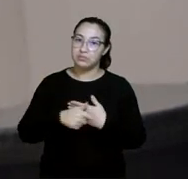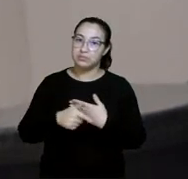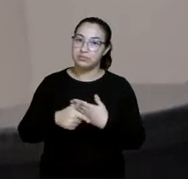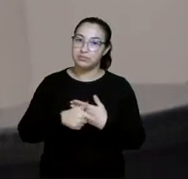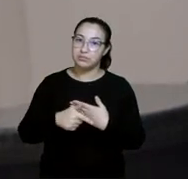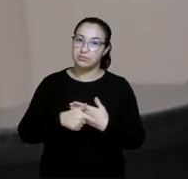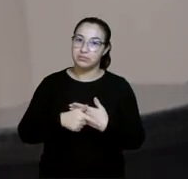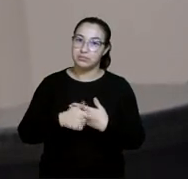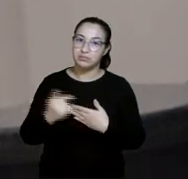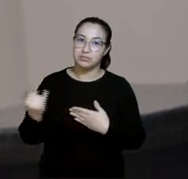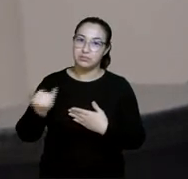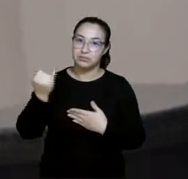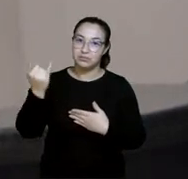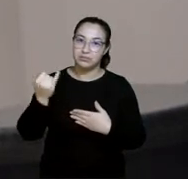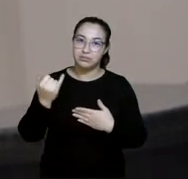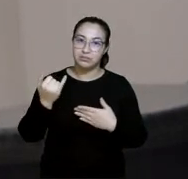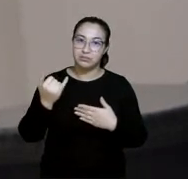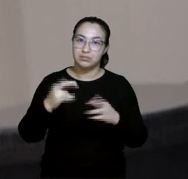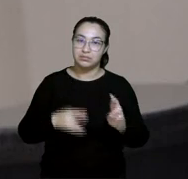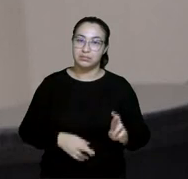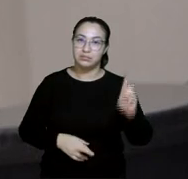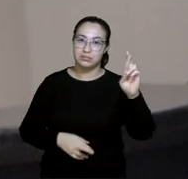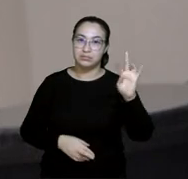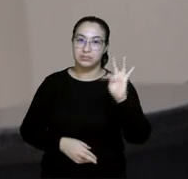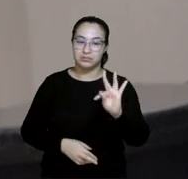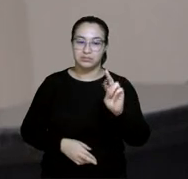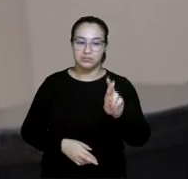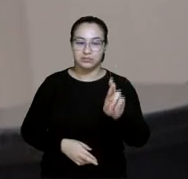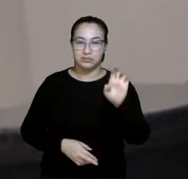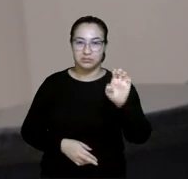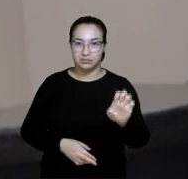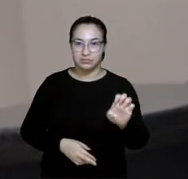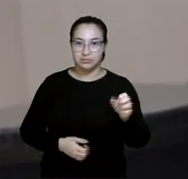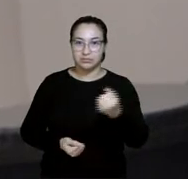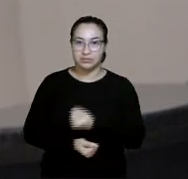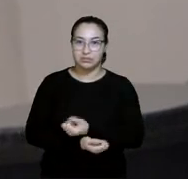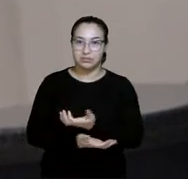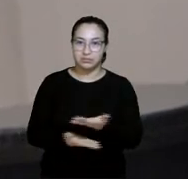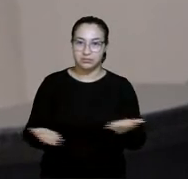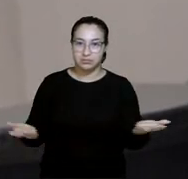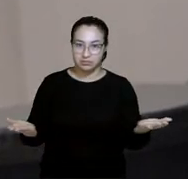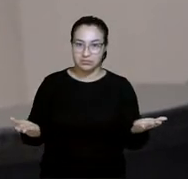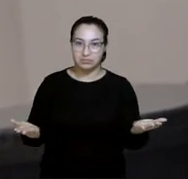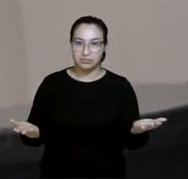TRE, também com a presença do Tribunal de Contas, lançamos uma casa que trata